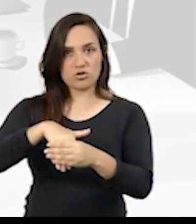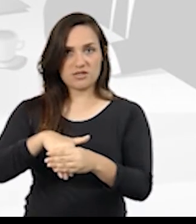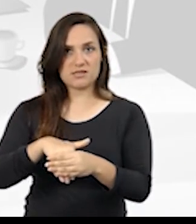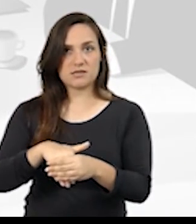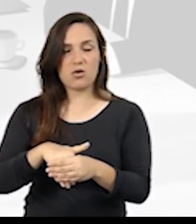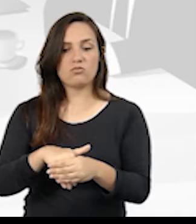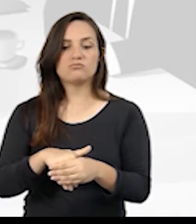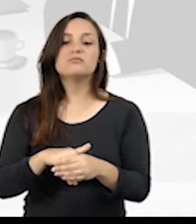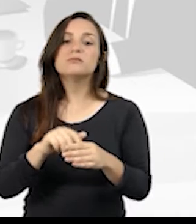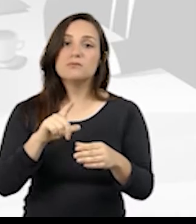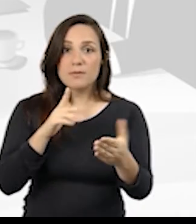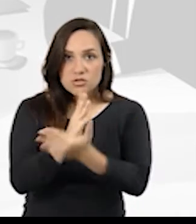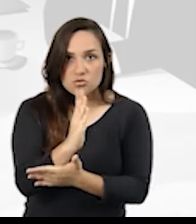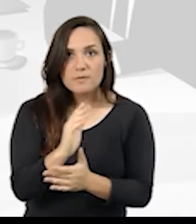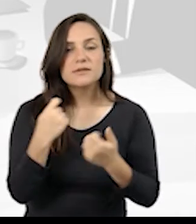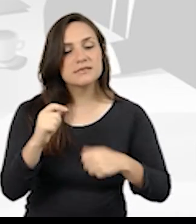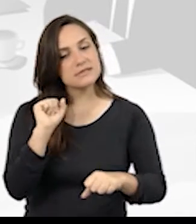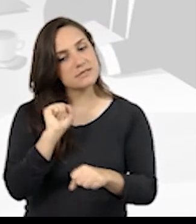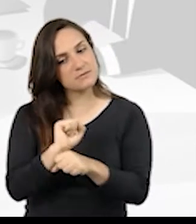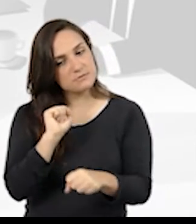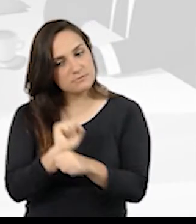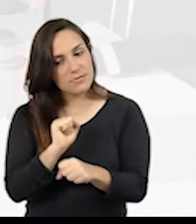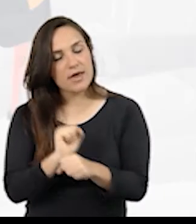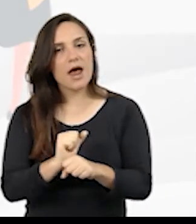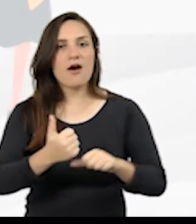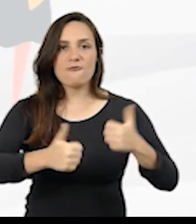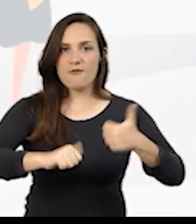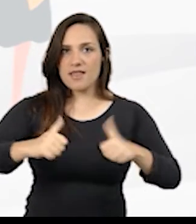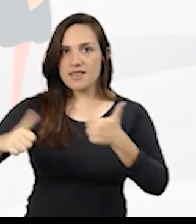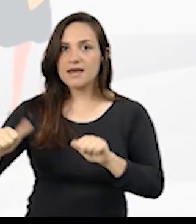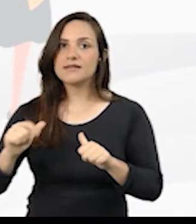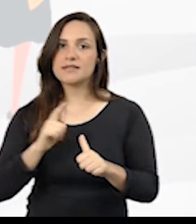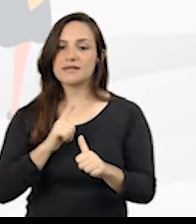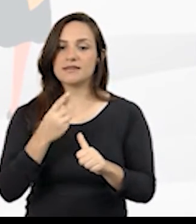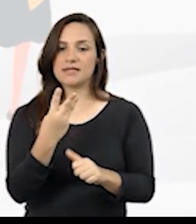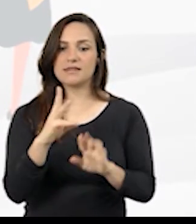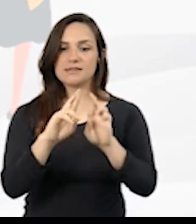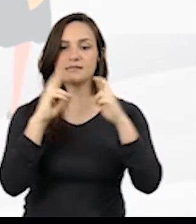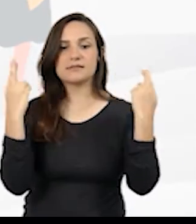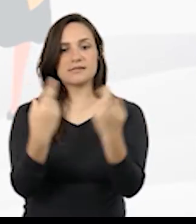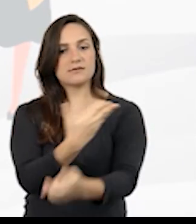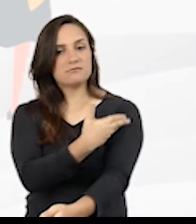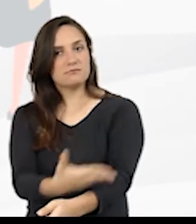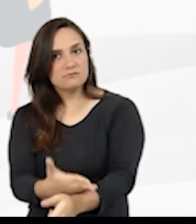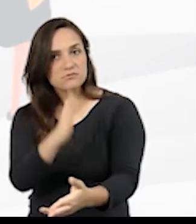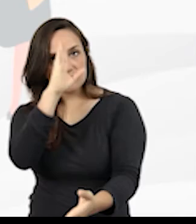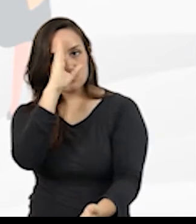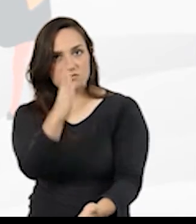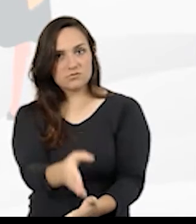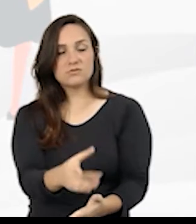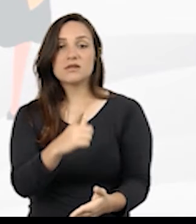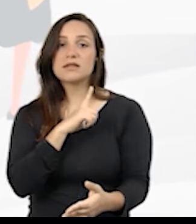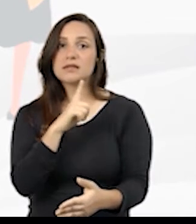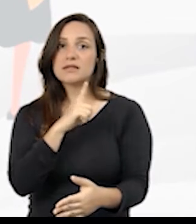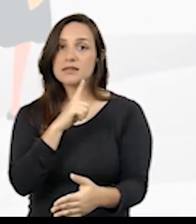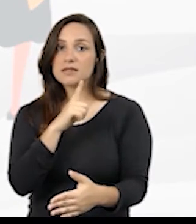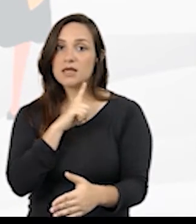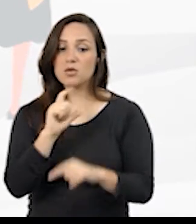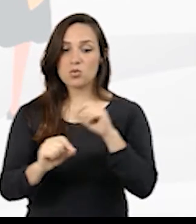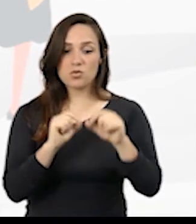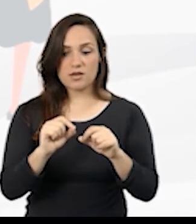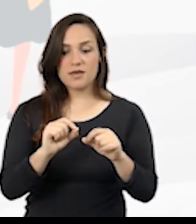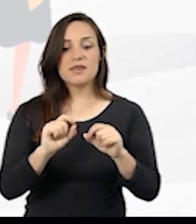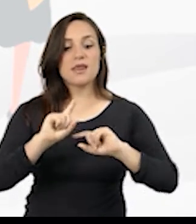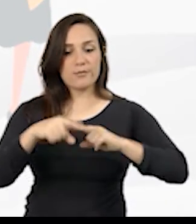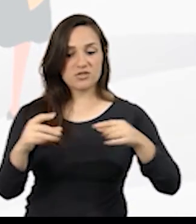durante 3 sessões ordinárias consecutivas, para que possa receber emendas, prazo que antecede seu envio